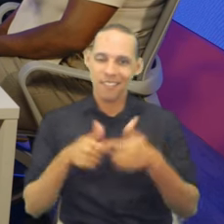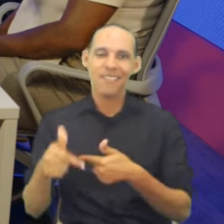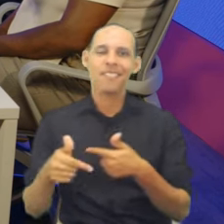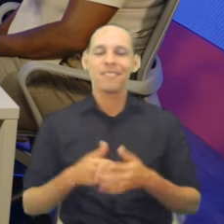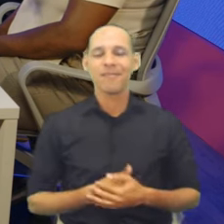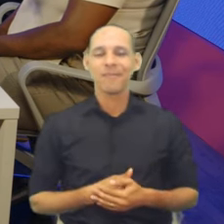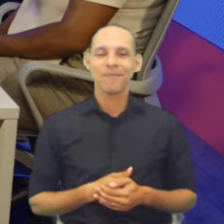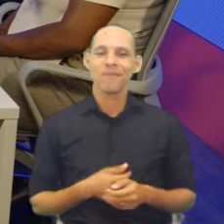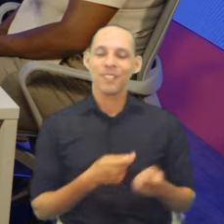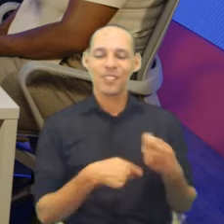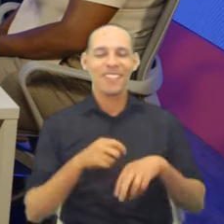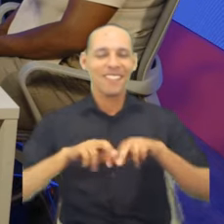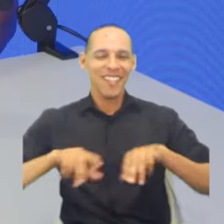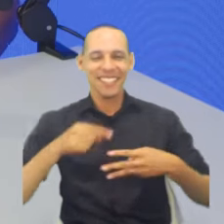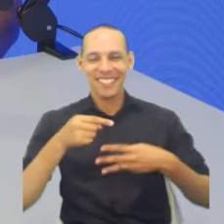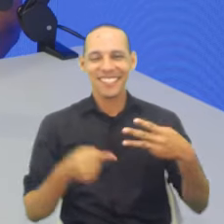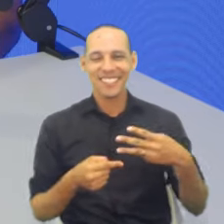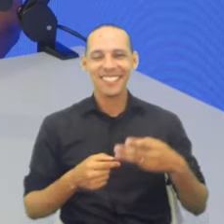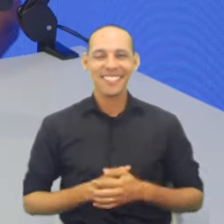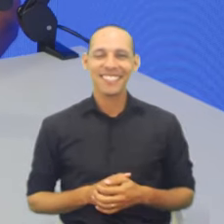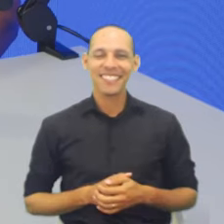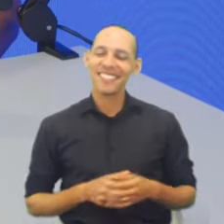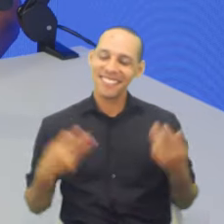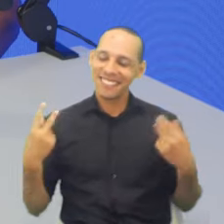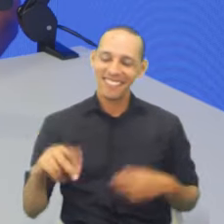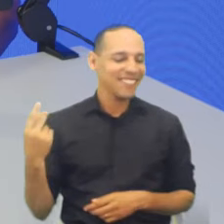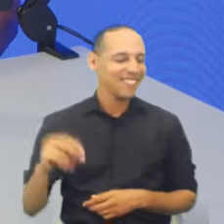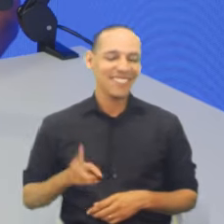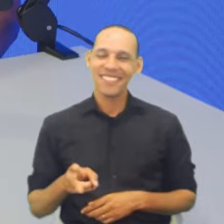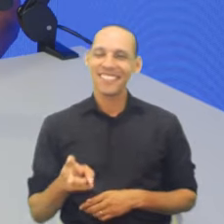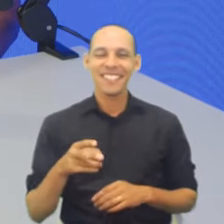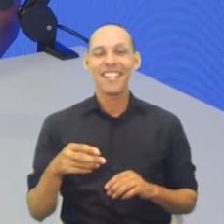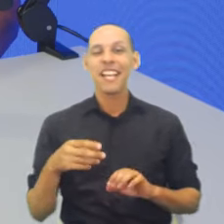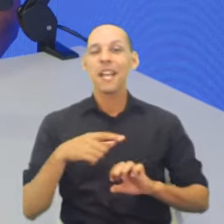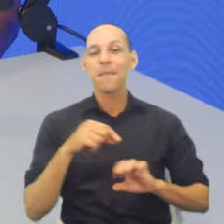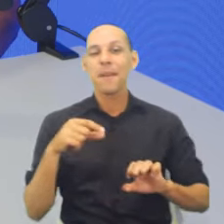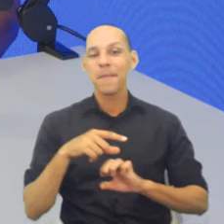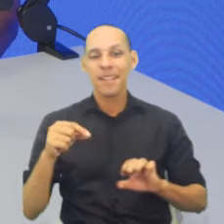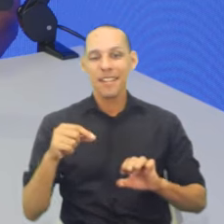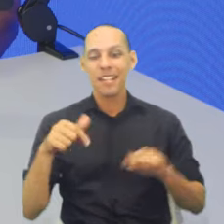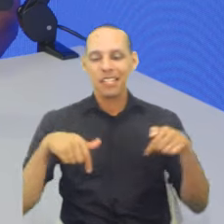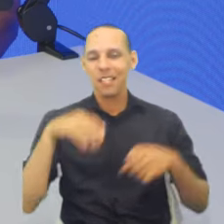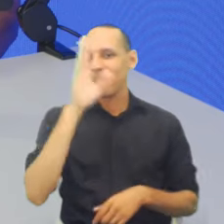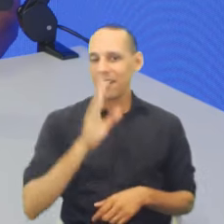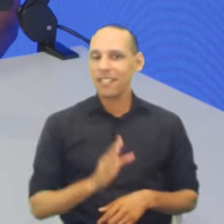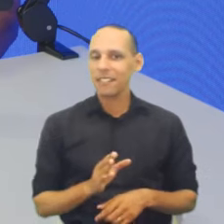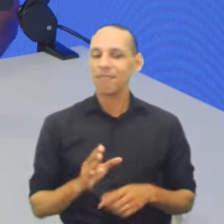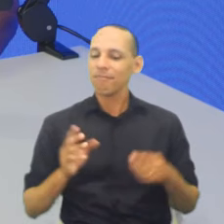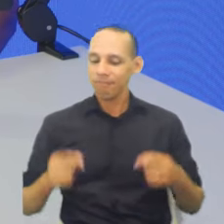nessas nesses negócios todos e vamos que vamos né empreender Eh no no Brasil eu falo que é